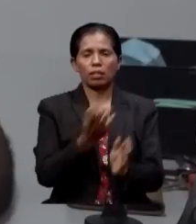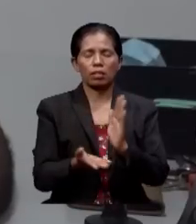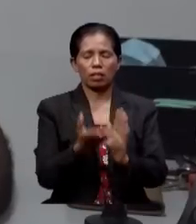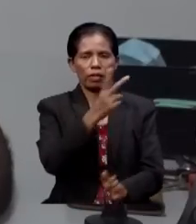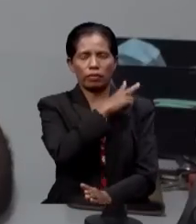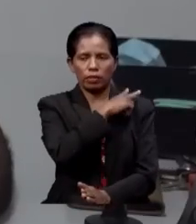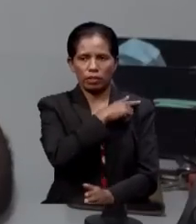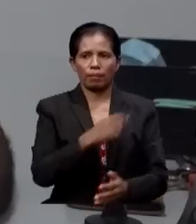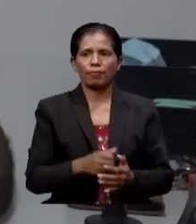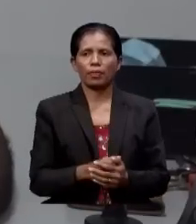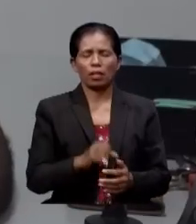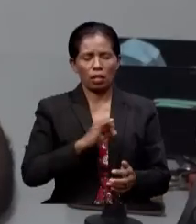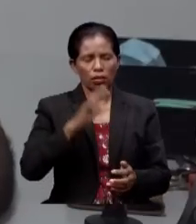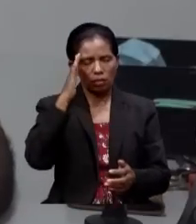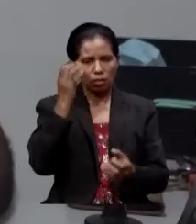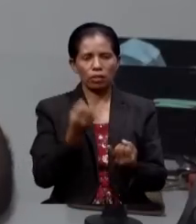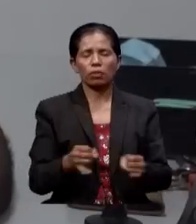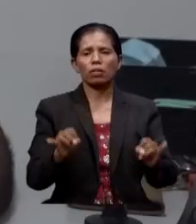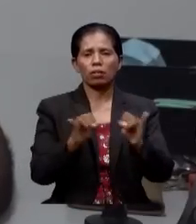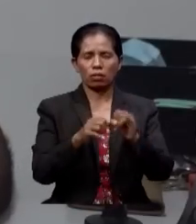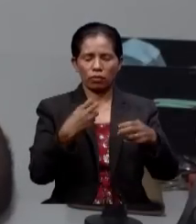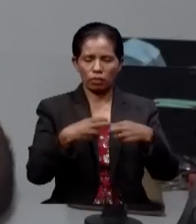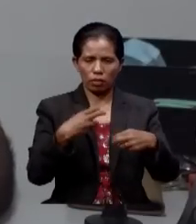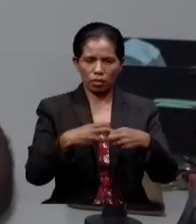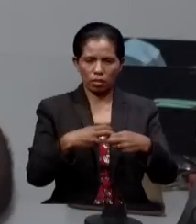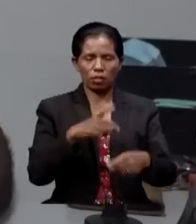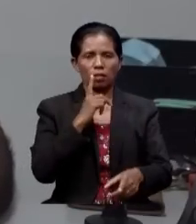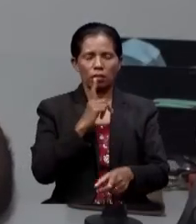dane istan susaro ituan atu